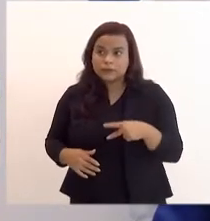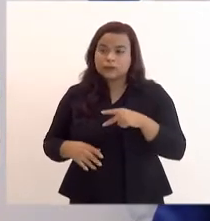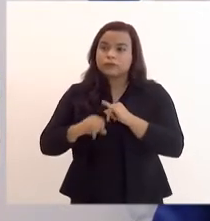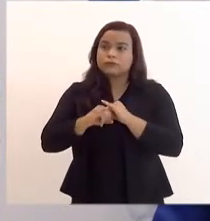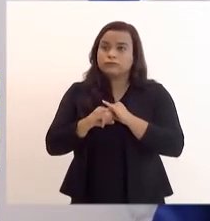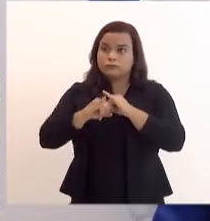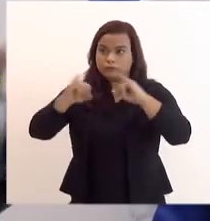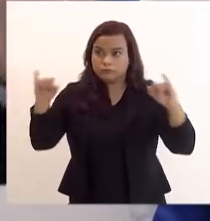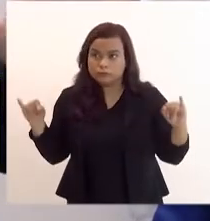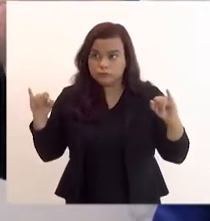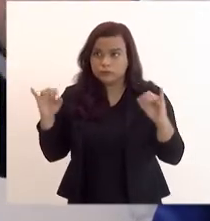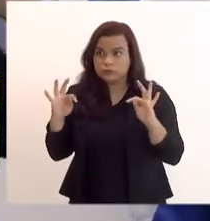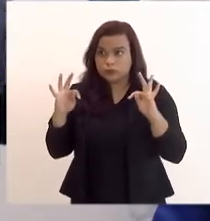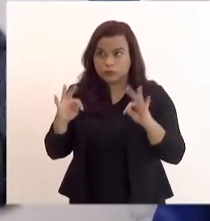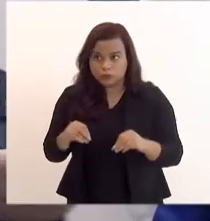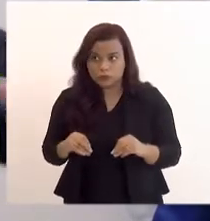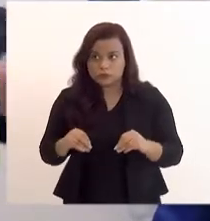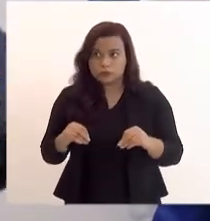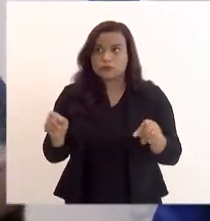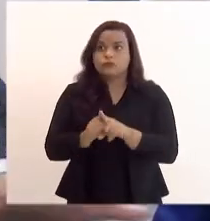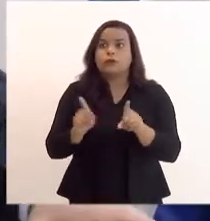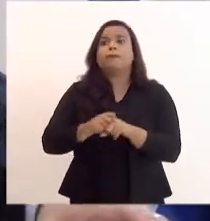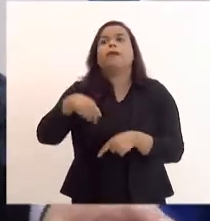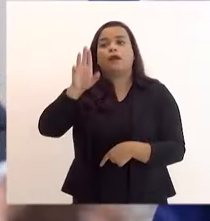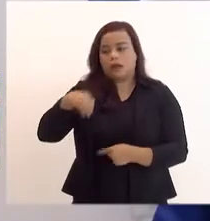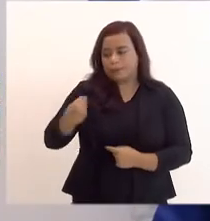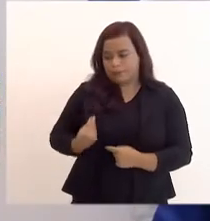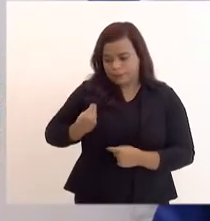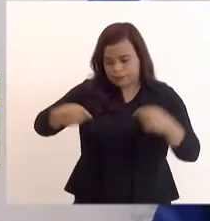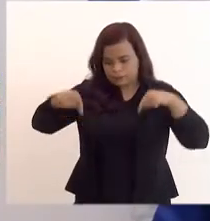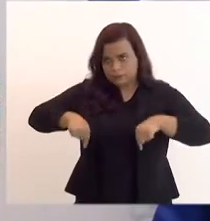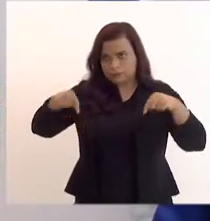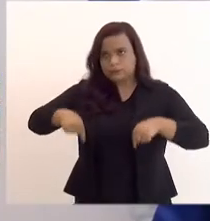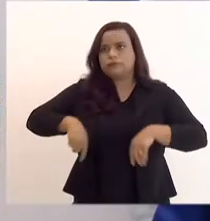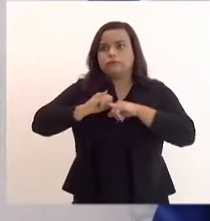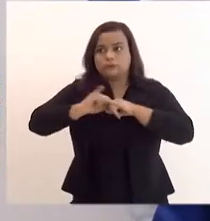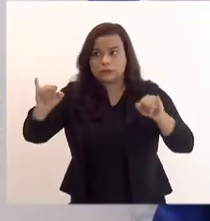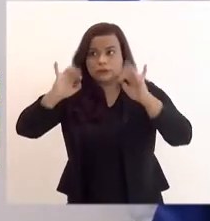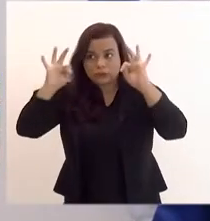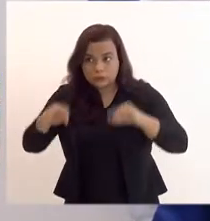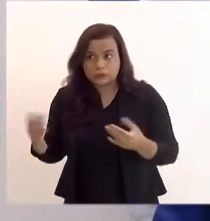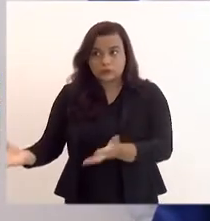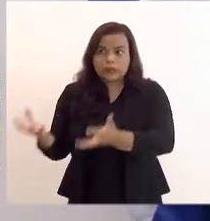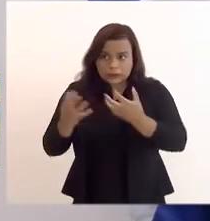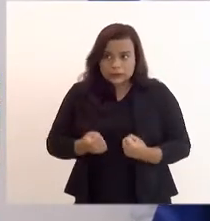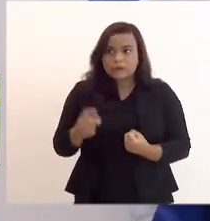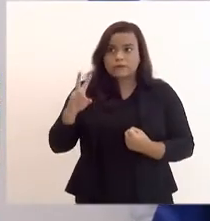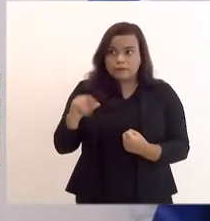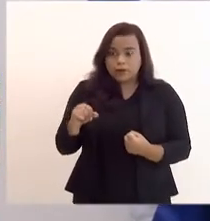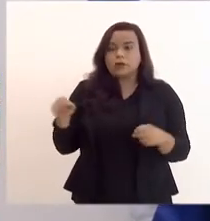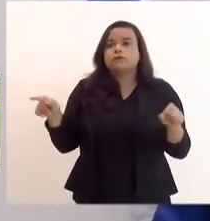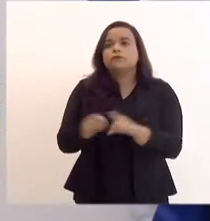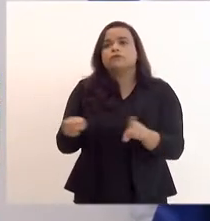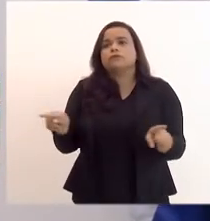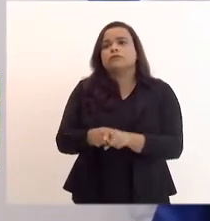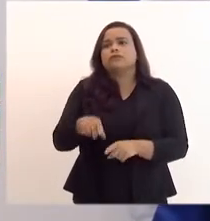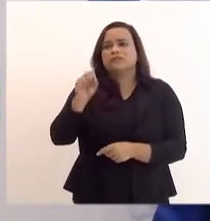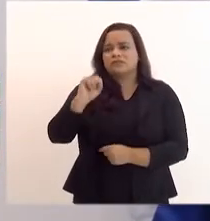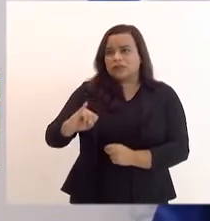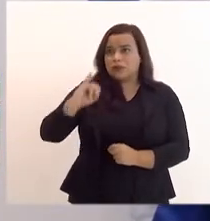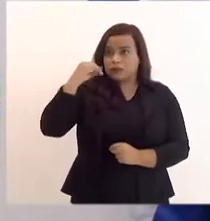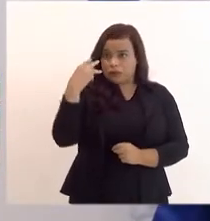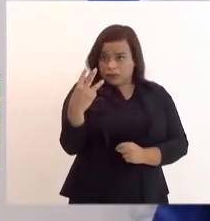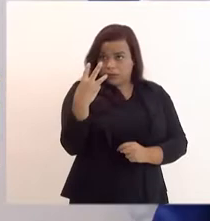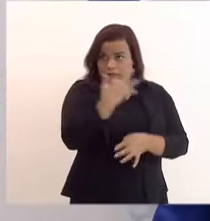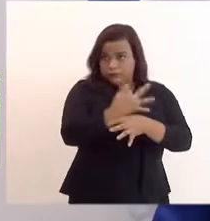um informe para todos, inclusive para os que estão presentes aqui. Perfeito. Dar o recibo. Terceira falta, nós